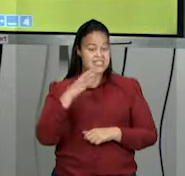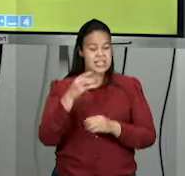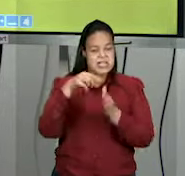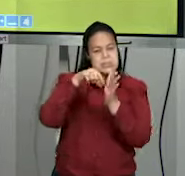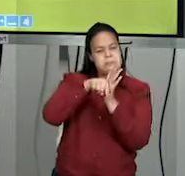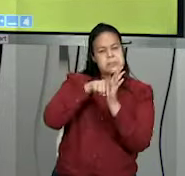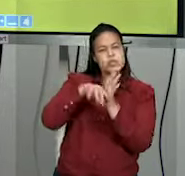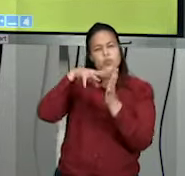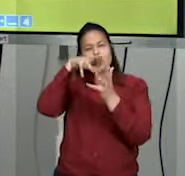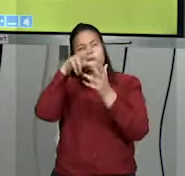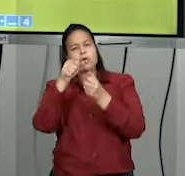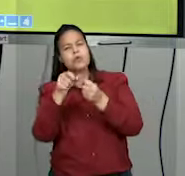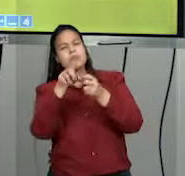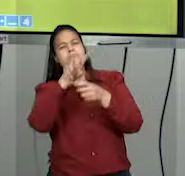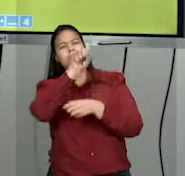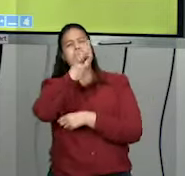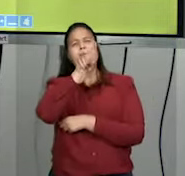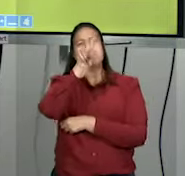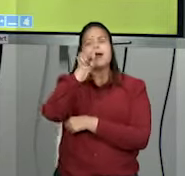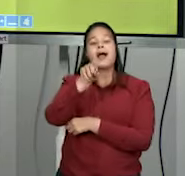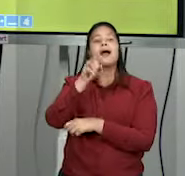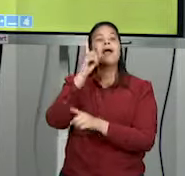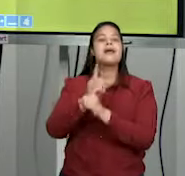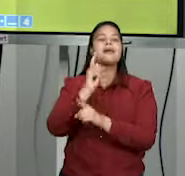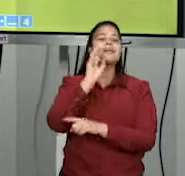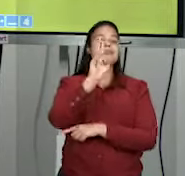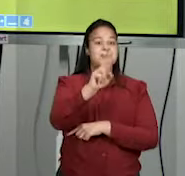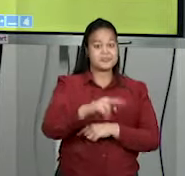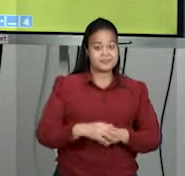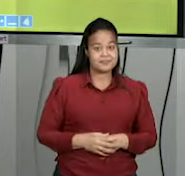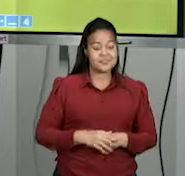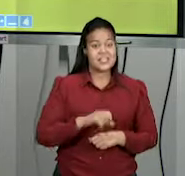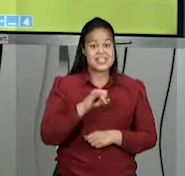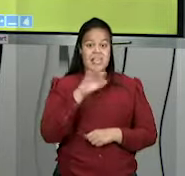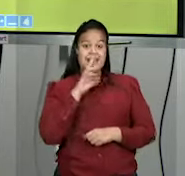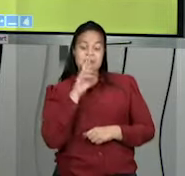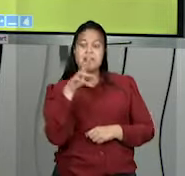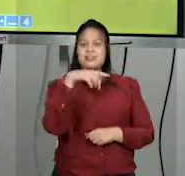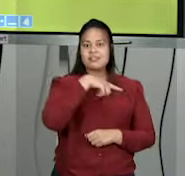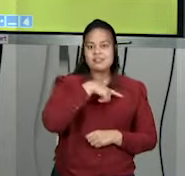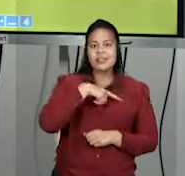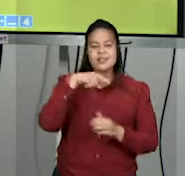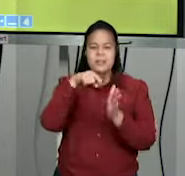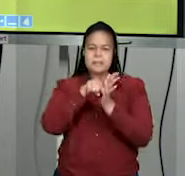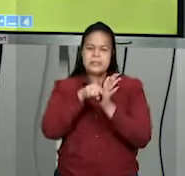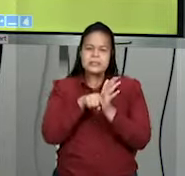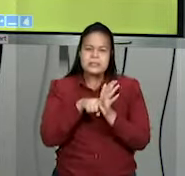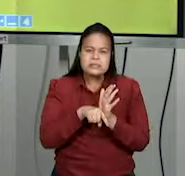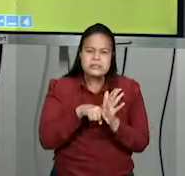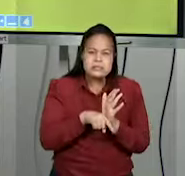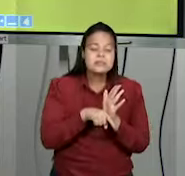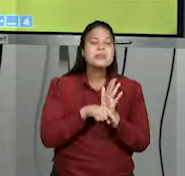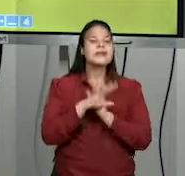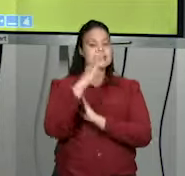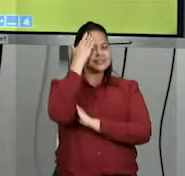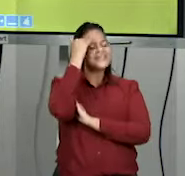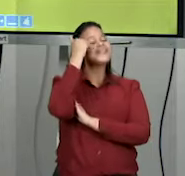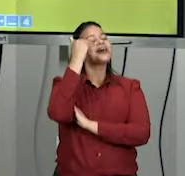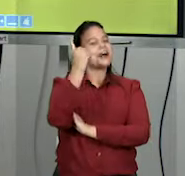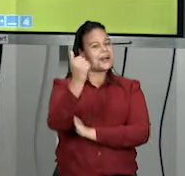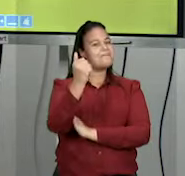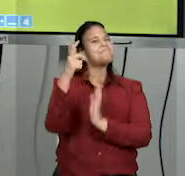indagações, encontra respostas. A cada resposta que a ciência encontra, ela sabe um pouco